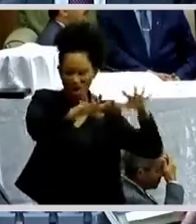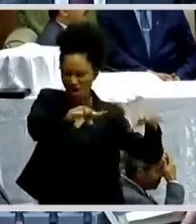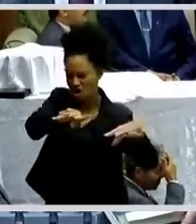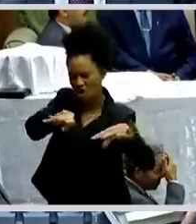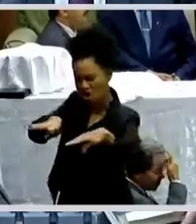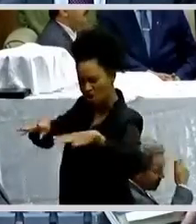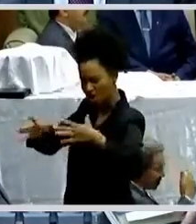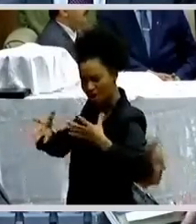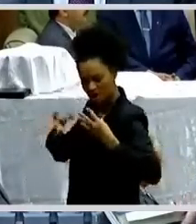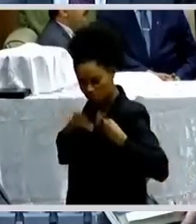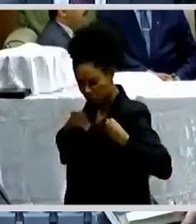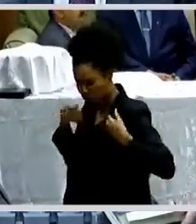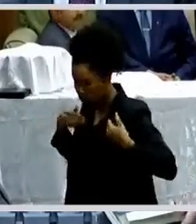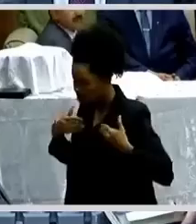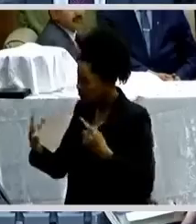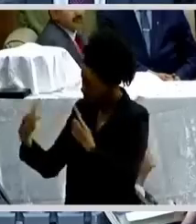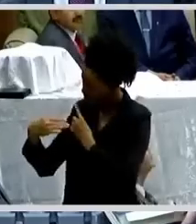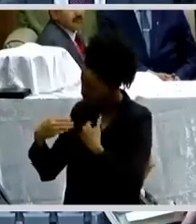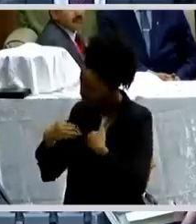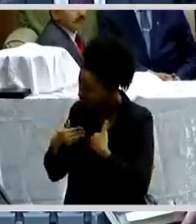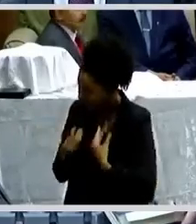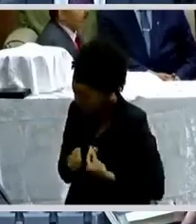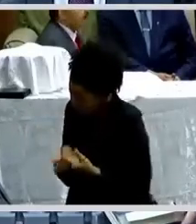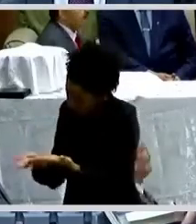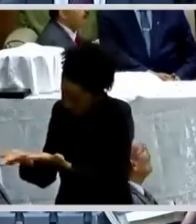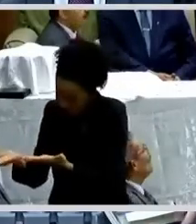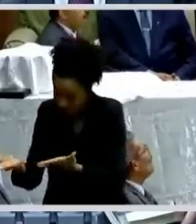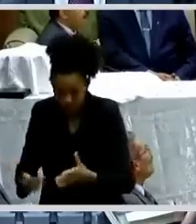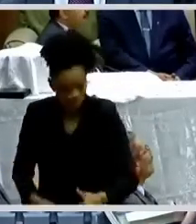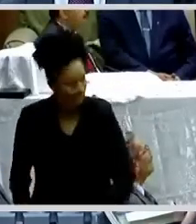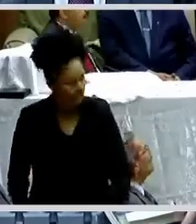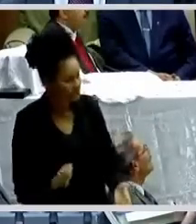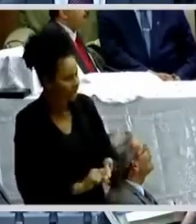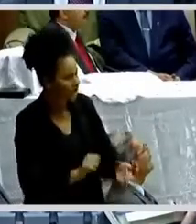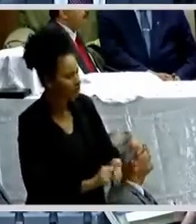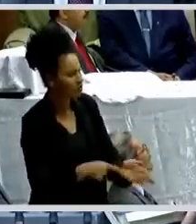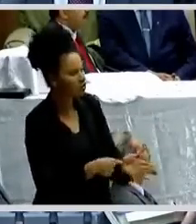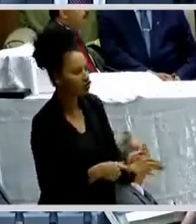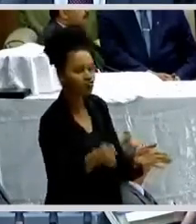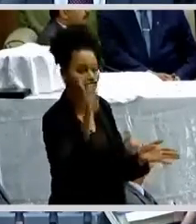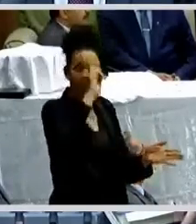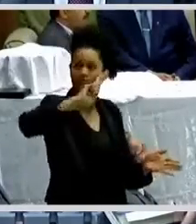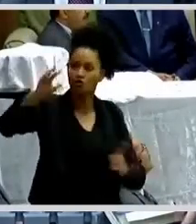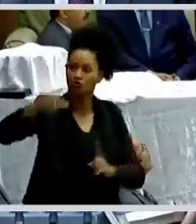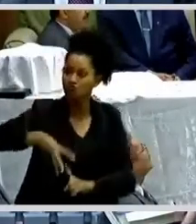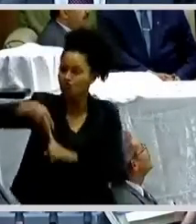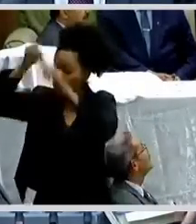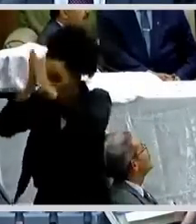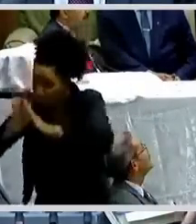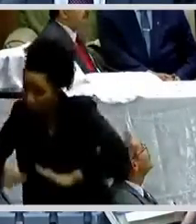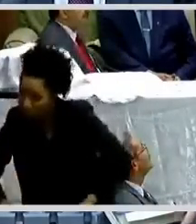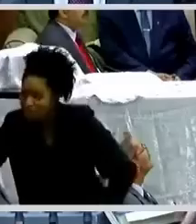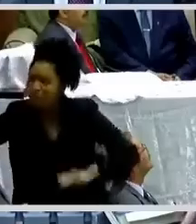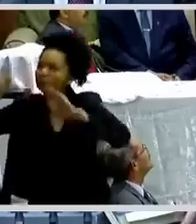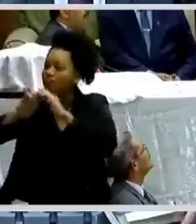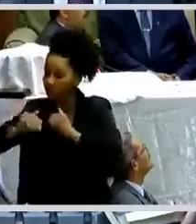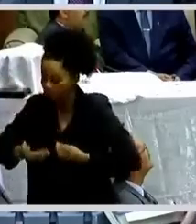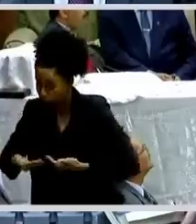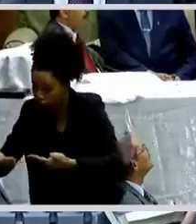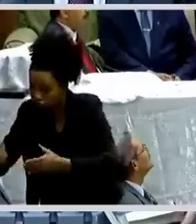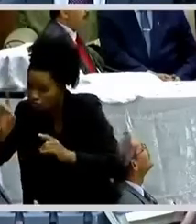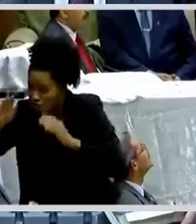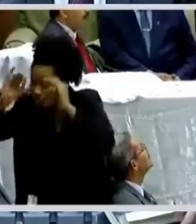a mim me foi dada, é só me adorar e eu te dou. Escrito está, Satanás, só o Senhor teu Deus adorarás e só a Ele